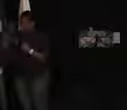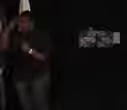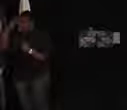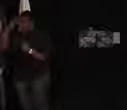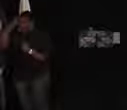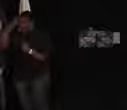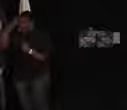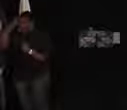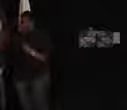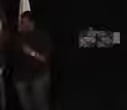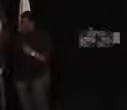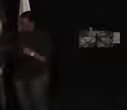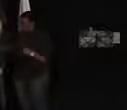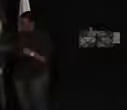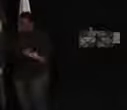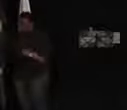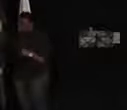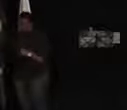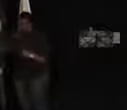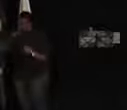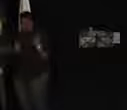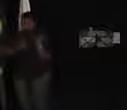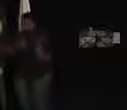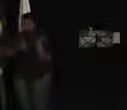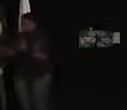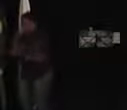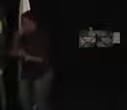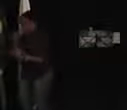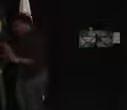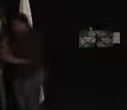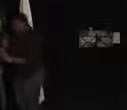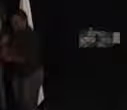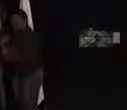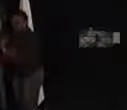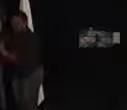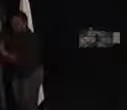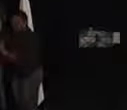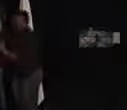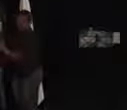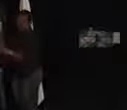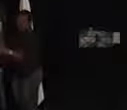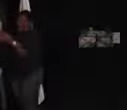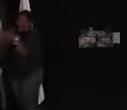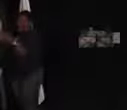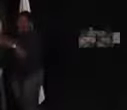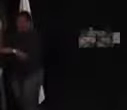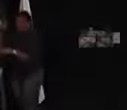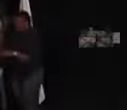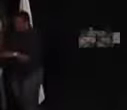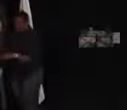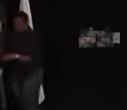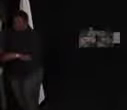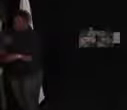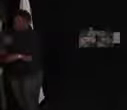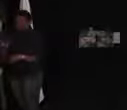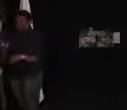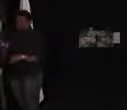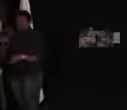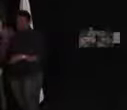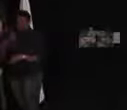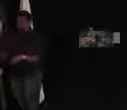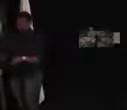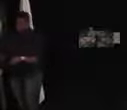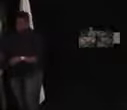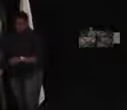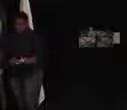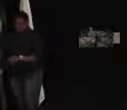em tudo ao mesmo tempo. Faz mil projetos, tem mil ideias. As crianças são